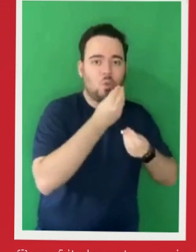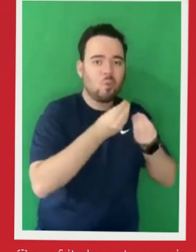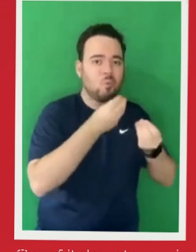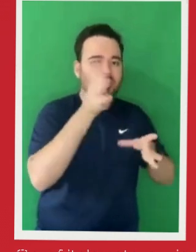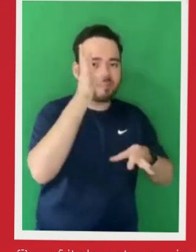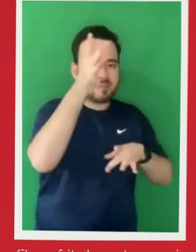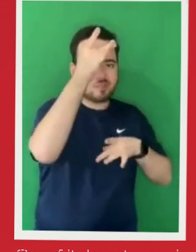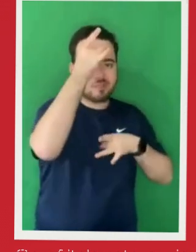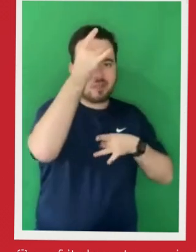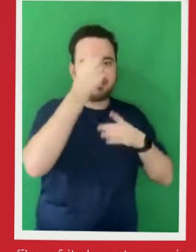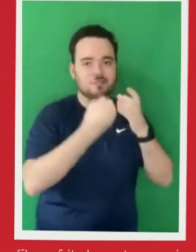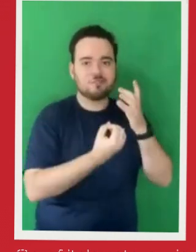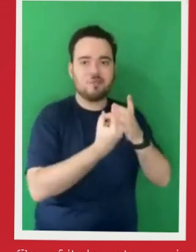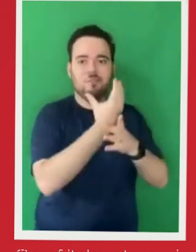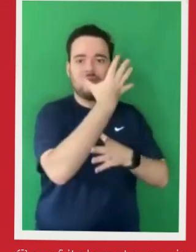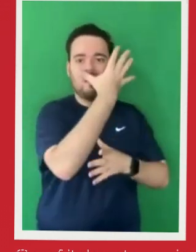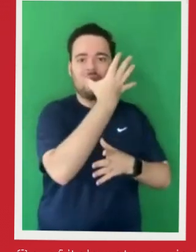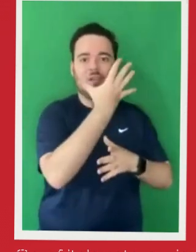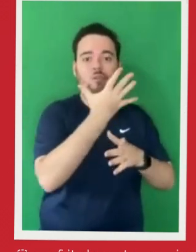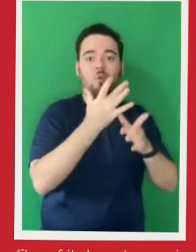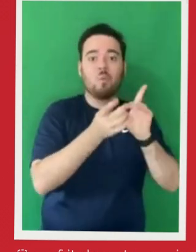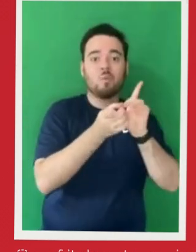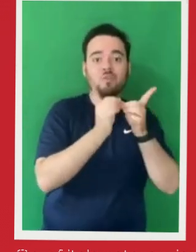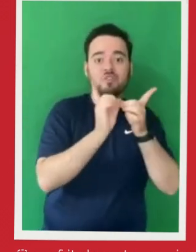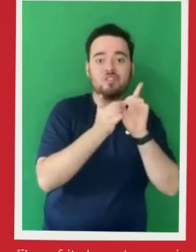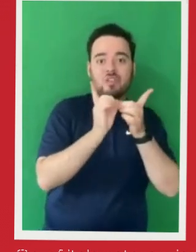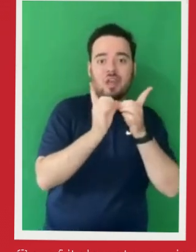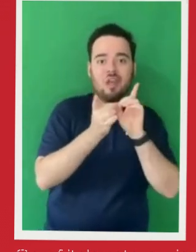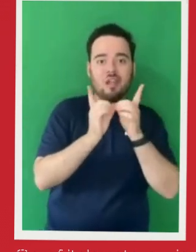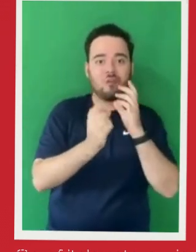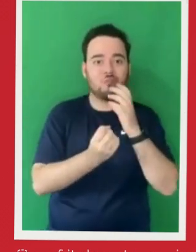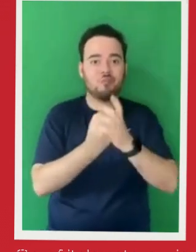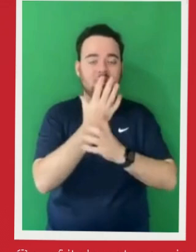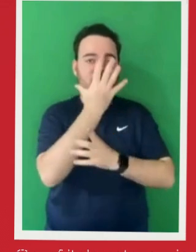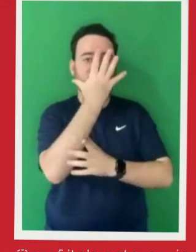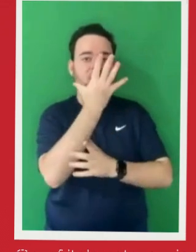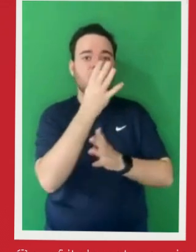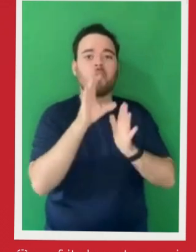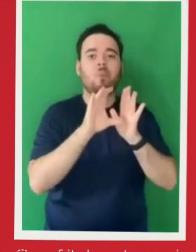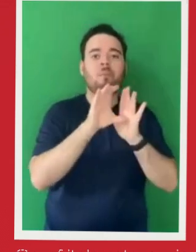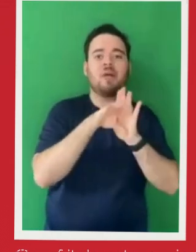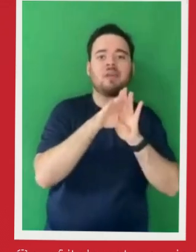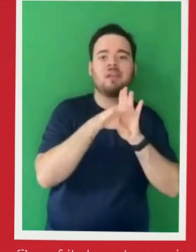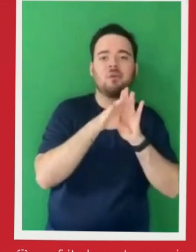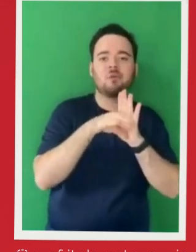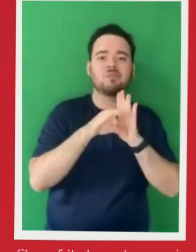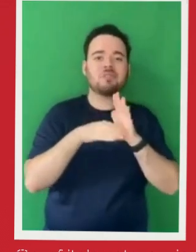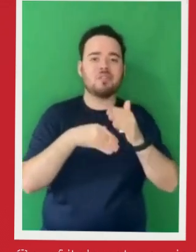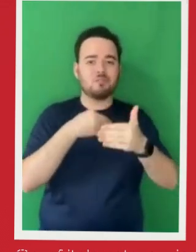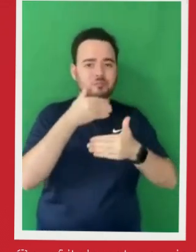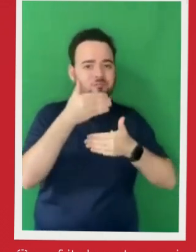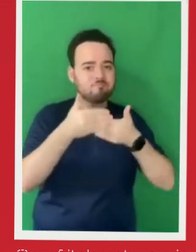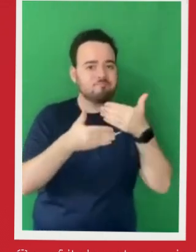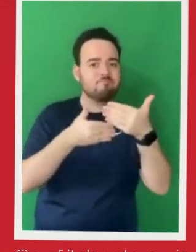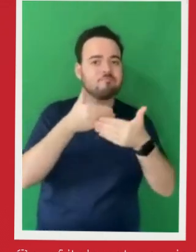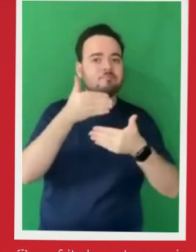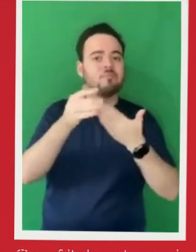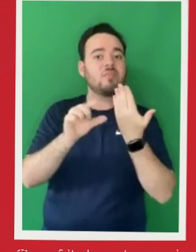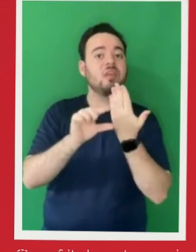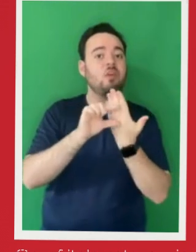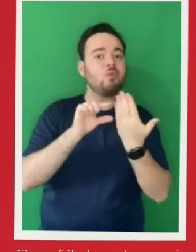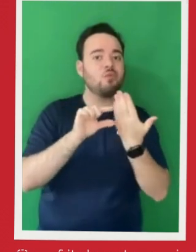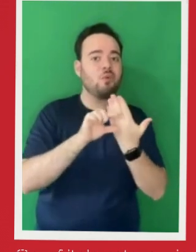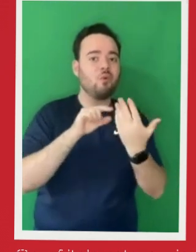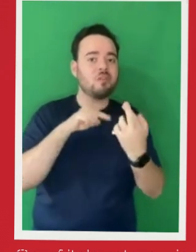analisar como os personagens foram construídos, como os diálogos foram elaborados, como aquele conceito foi